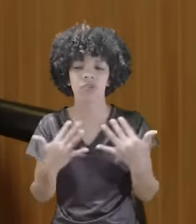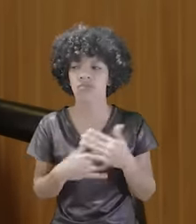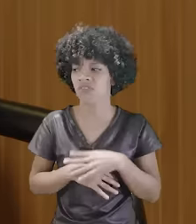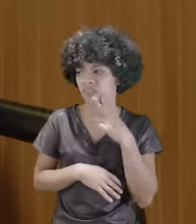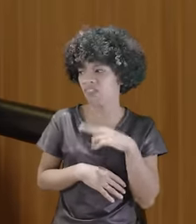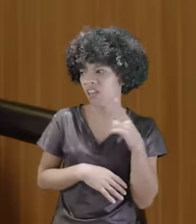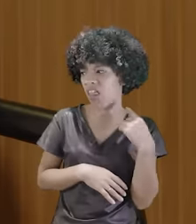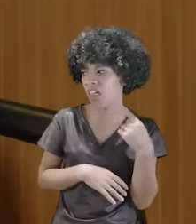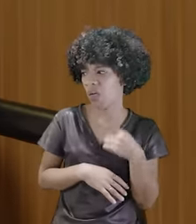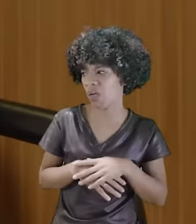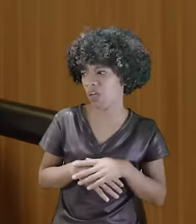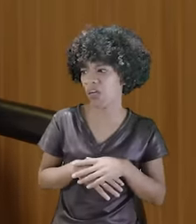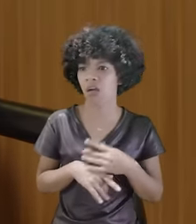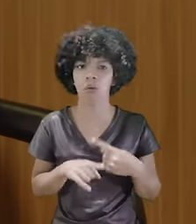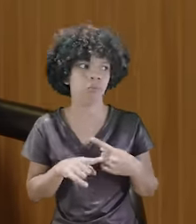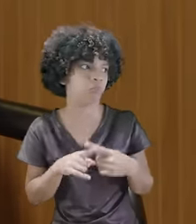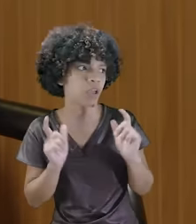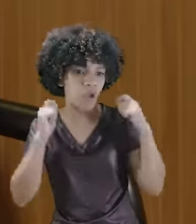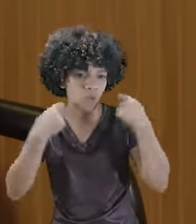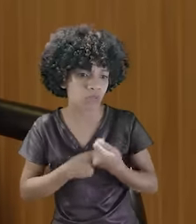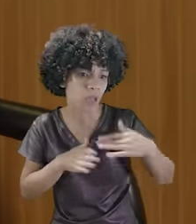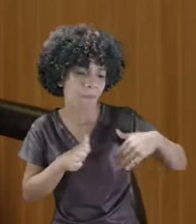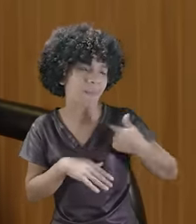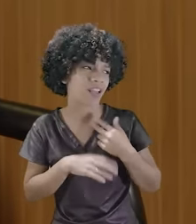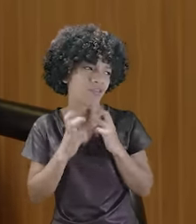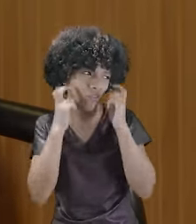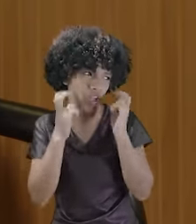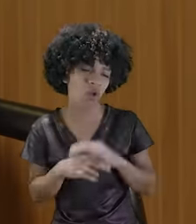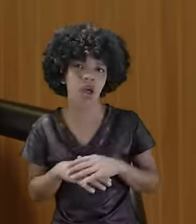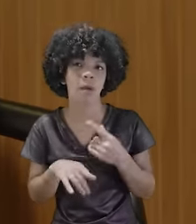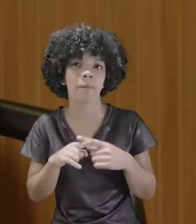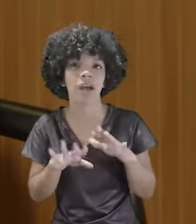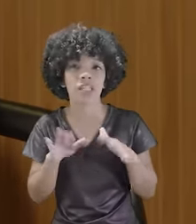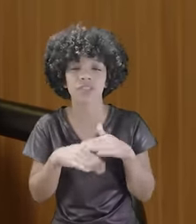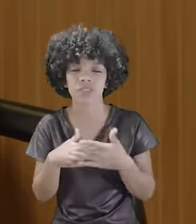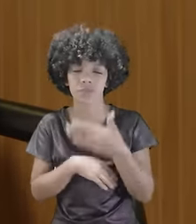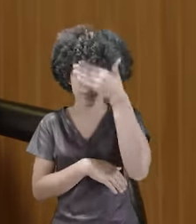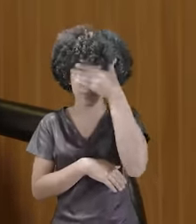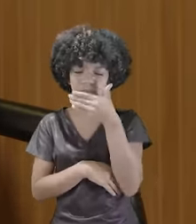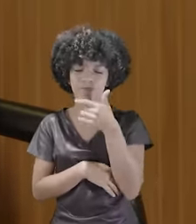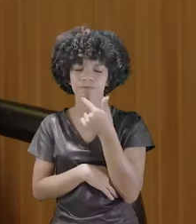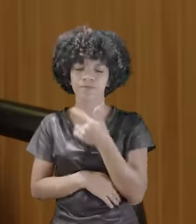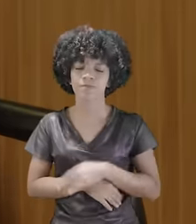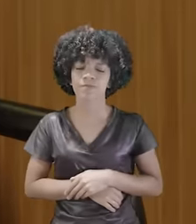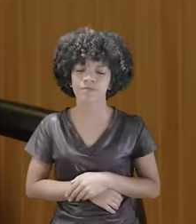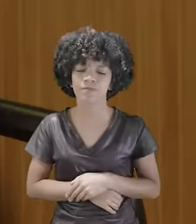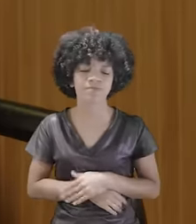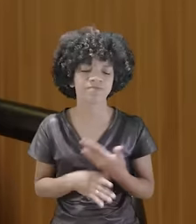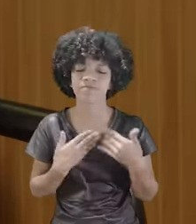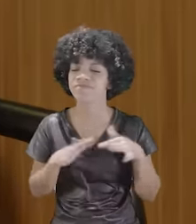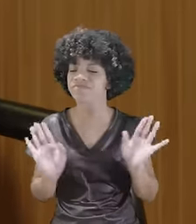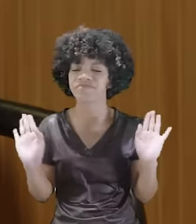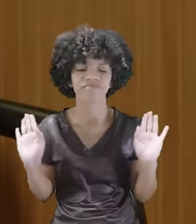para mim uma louca assim tá andando na praia como roupa e fico com vergonha as vezes eu fecho o olho falo pode olhar pode